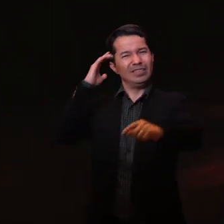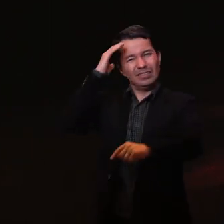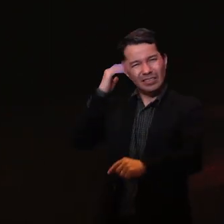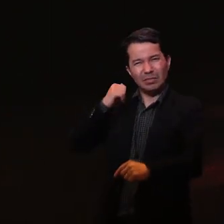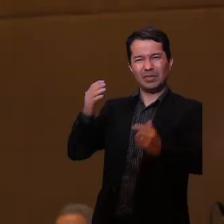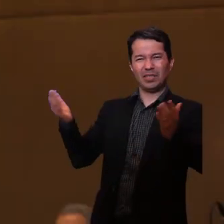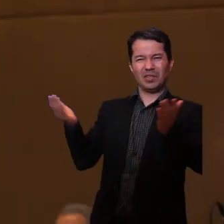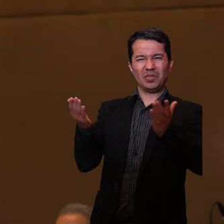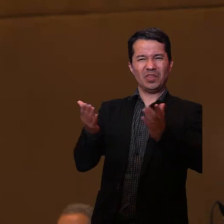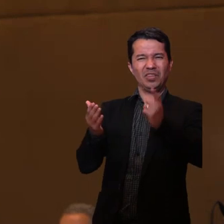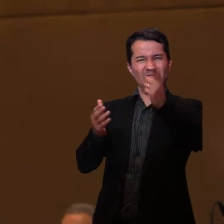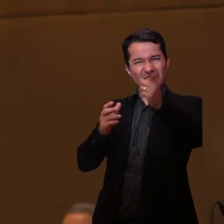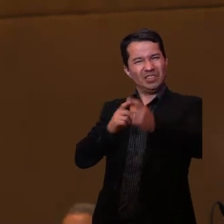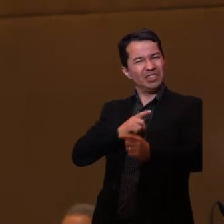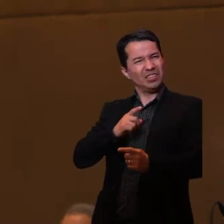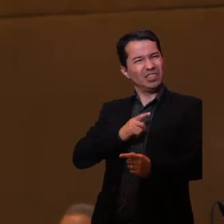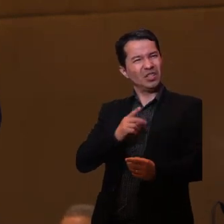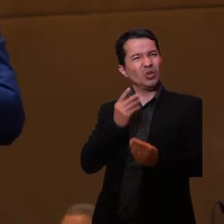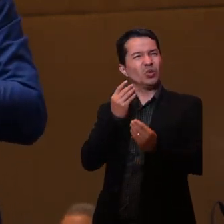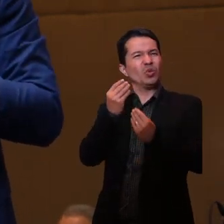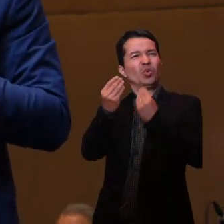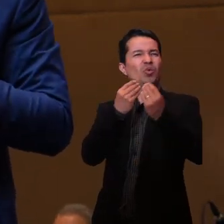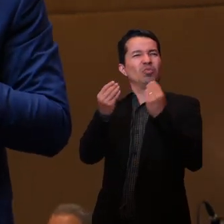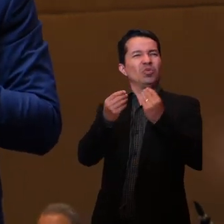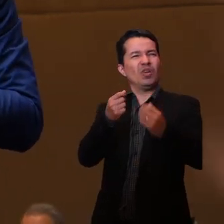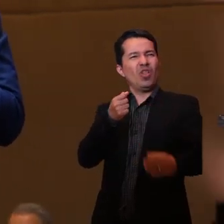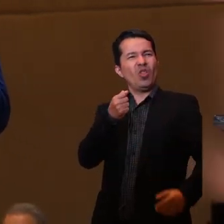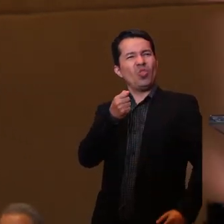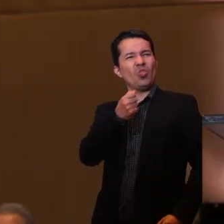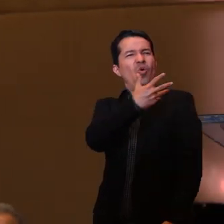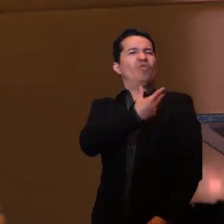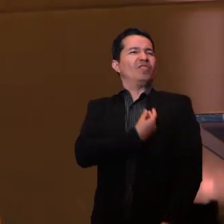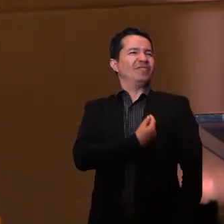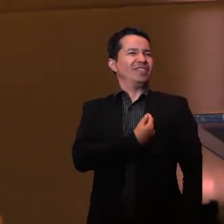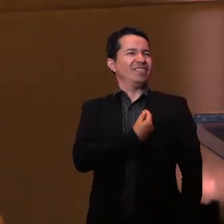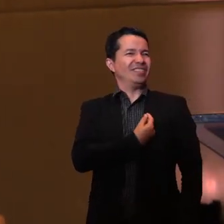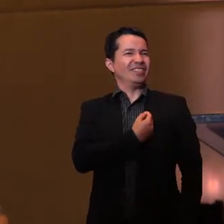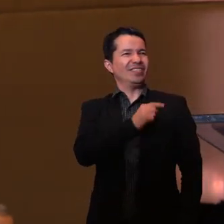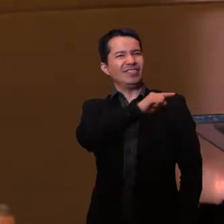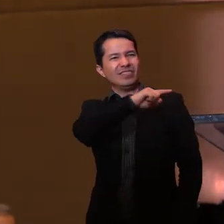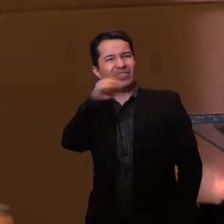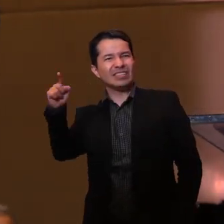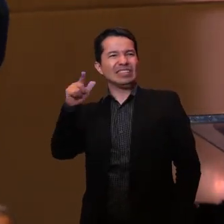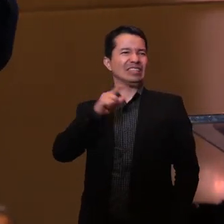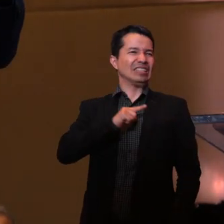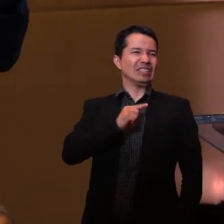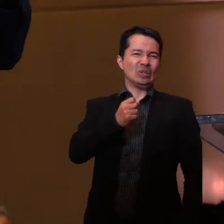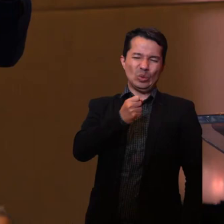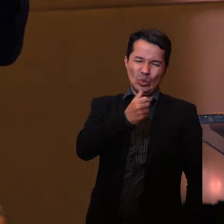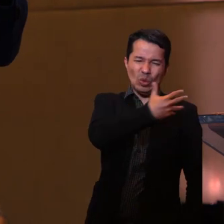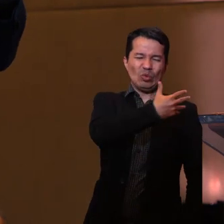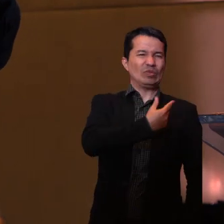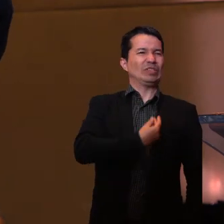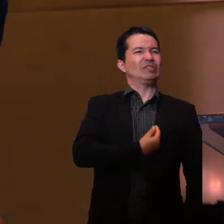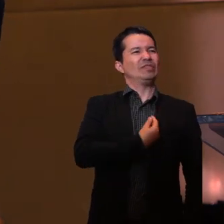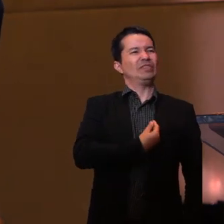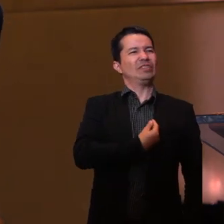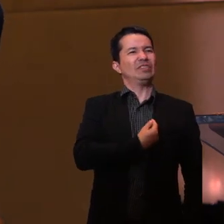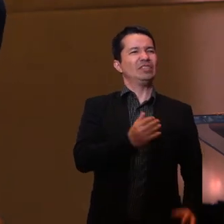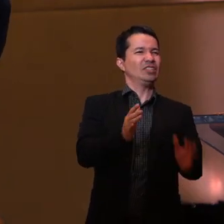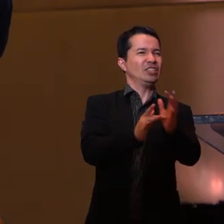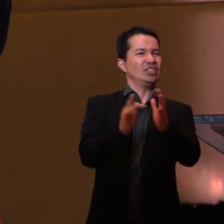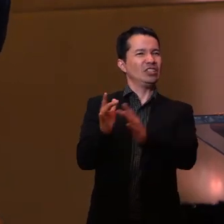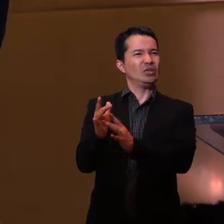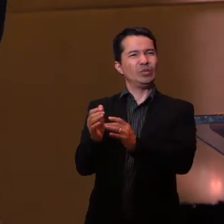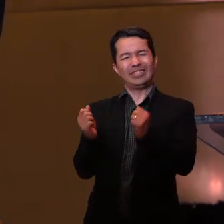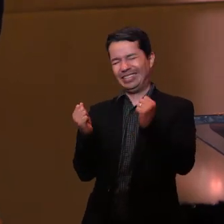você não produz ovo de cobra. Uma nova natureza é gerada no seu coração. Porque a obra redentora de